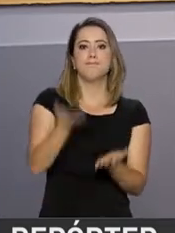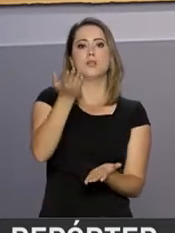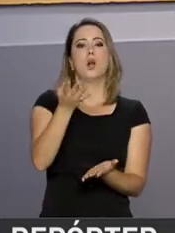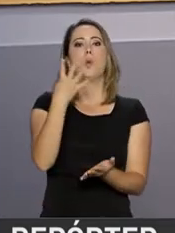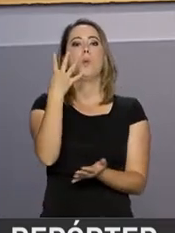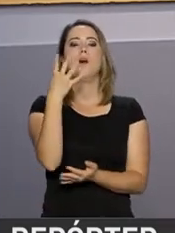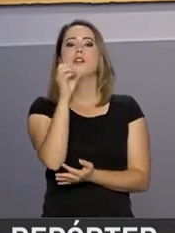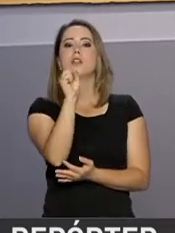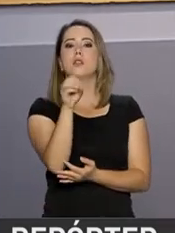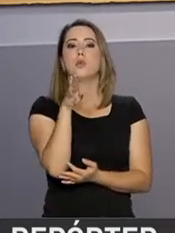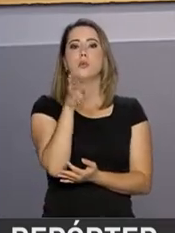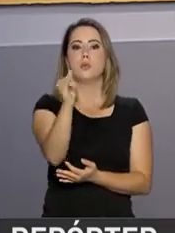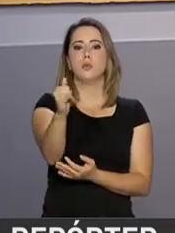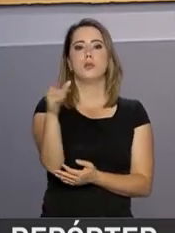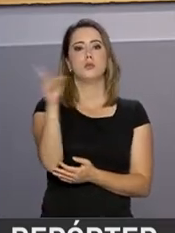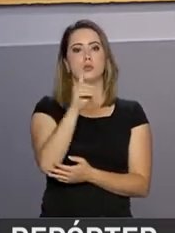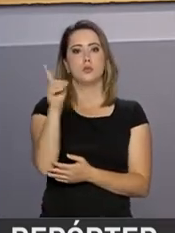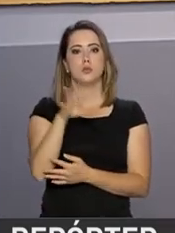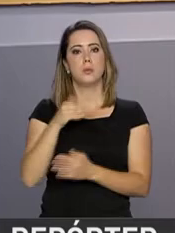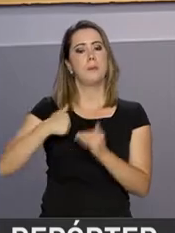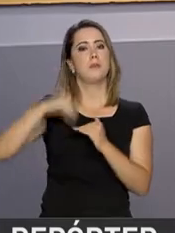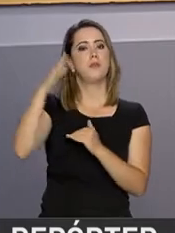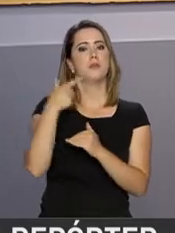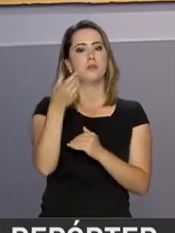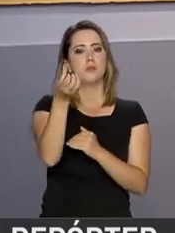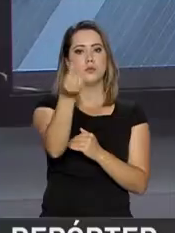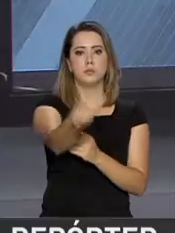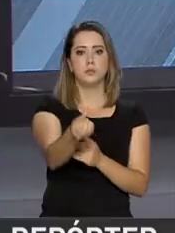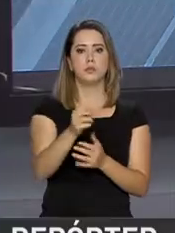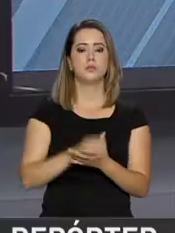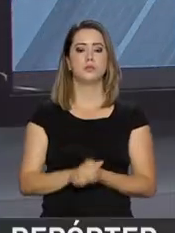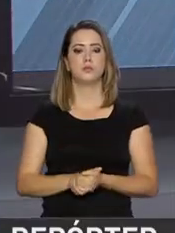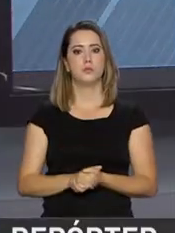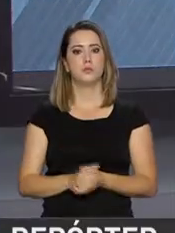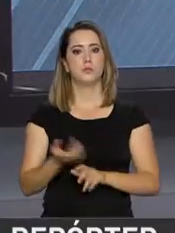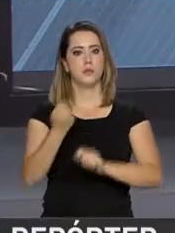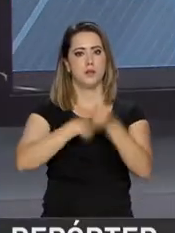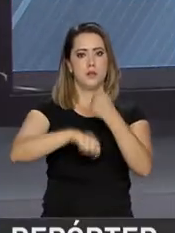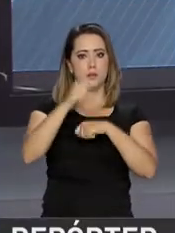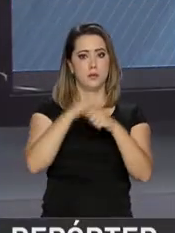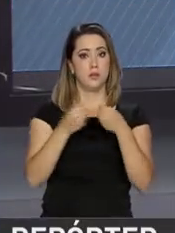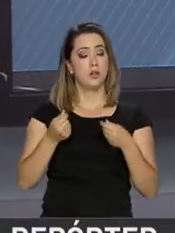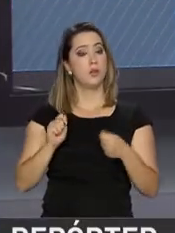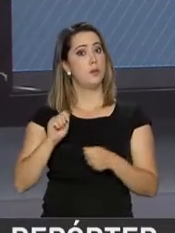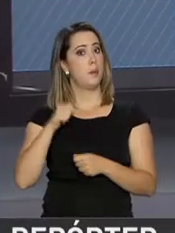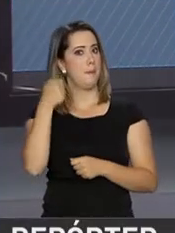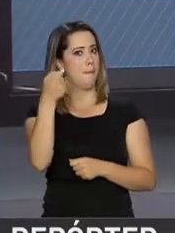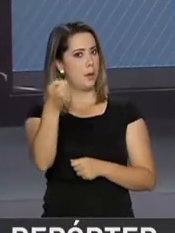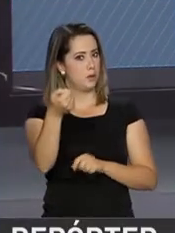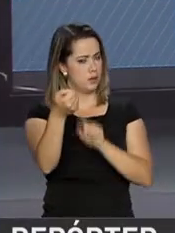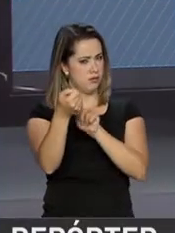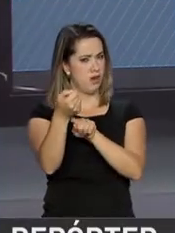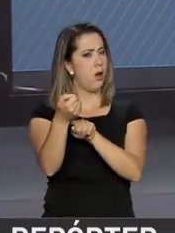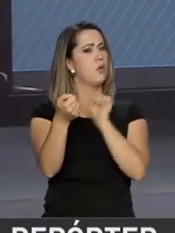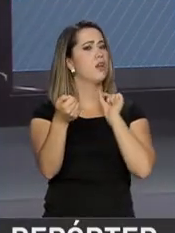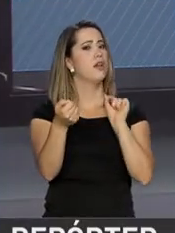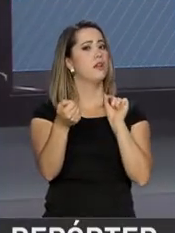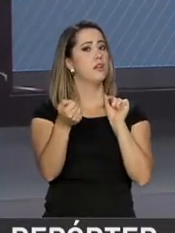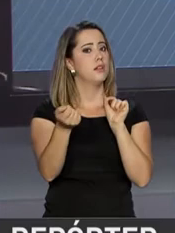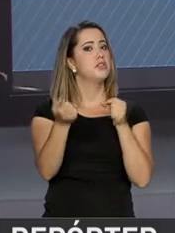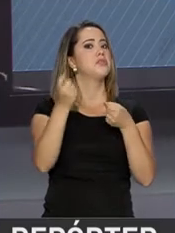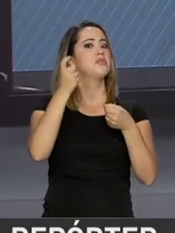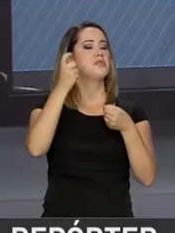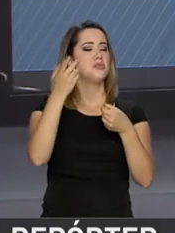ultrapassando todo o ano de 2016 a economia dá sinais de que a recessão é